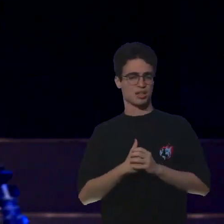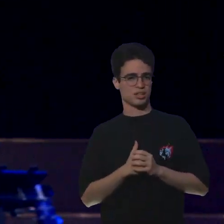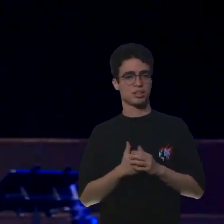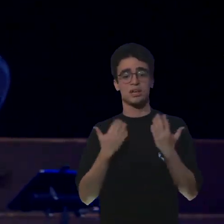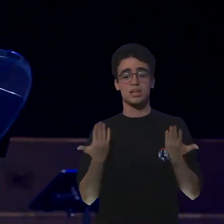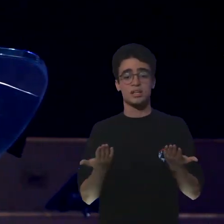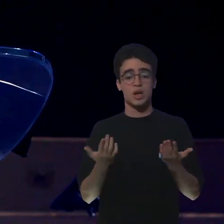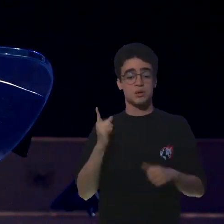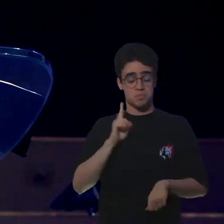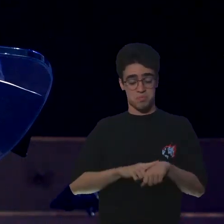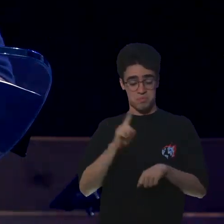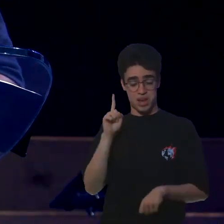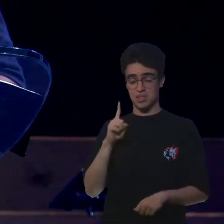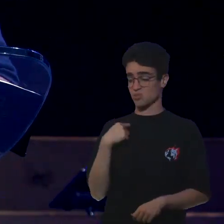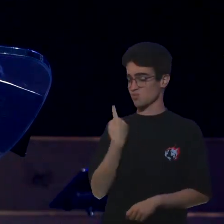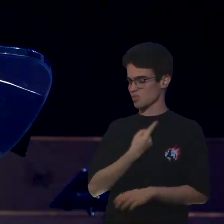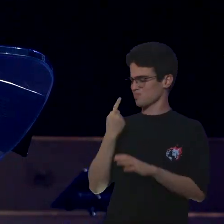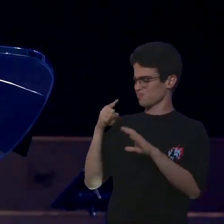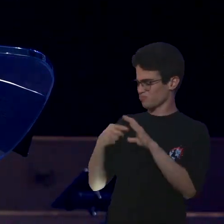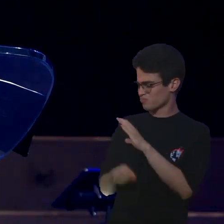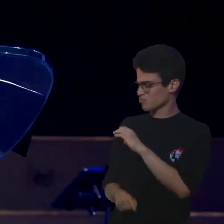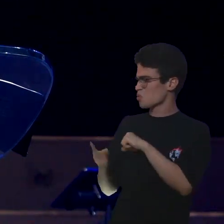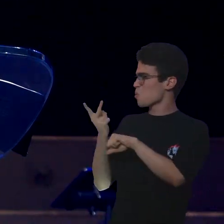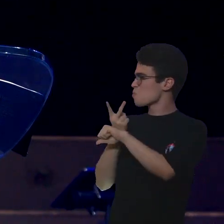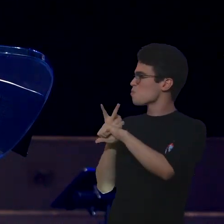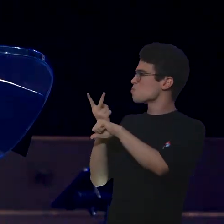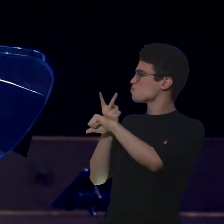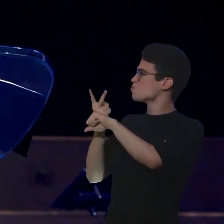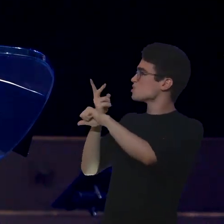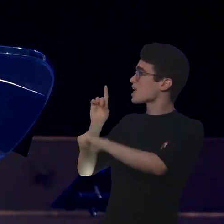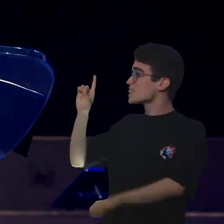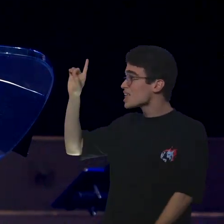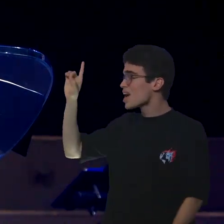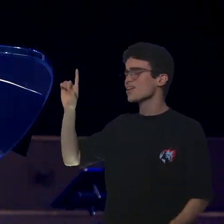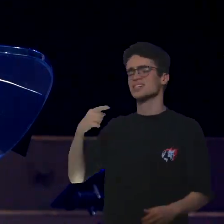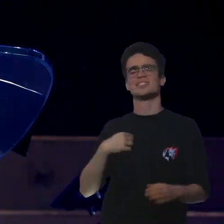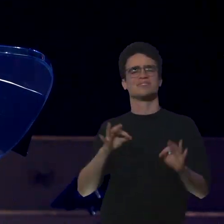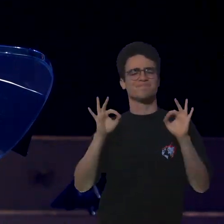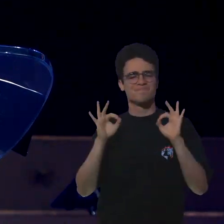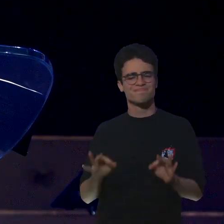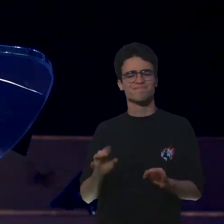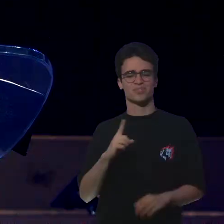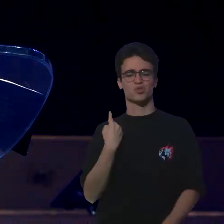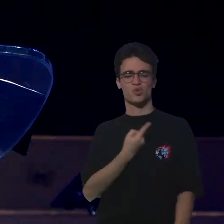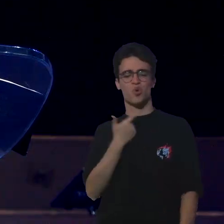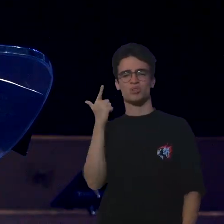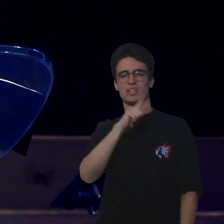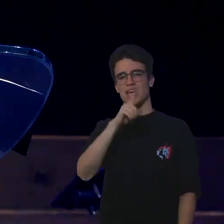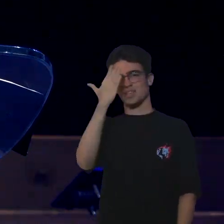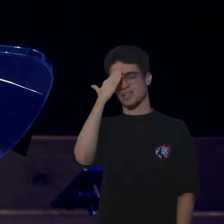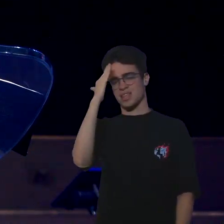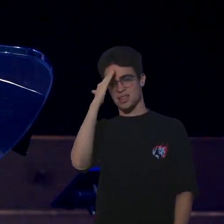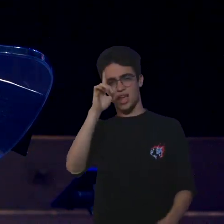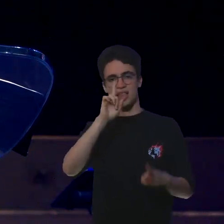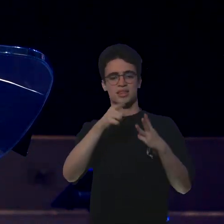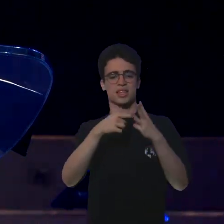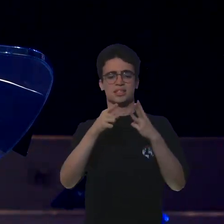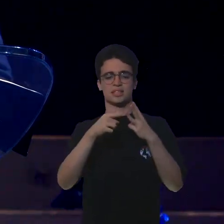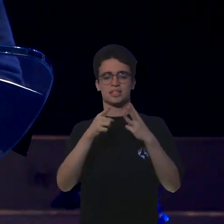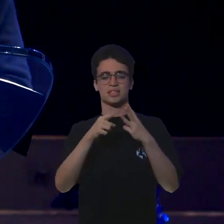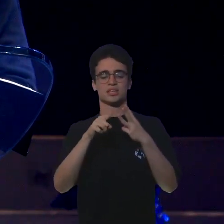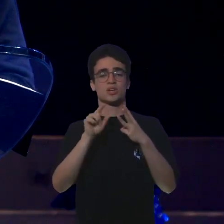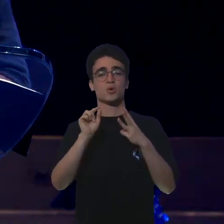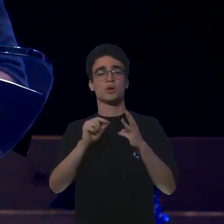gente busca em profundidade ao Senhor, eu tenho certeza que a gente vai para o terceiro ponto aqui. O reconhecimento